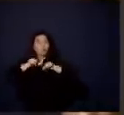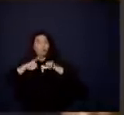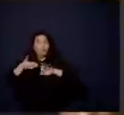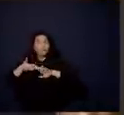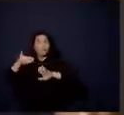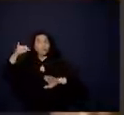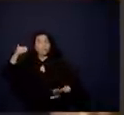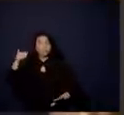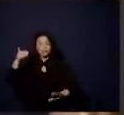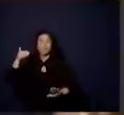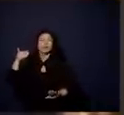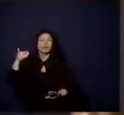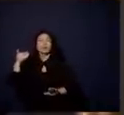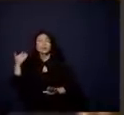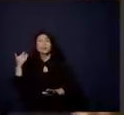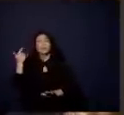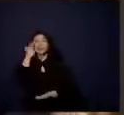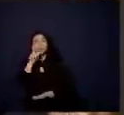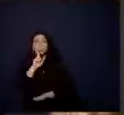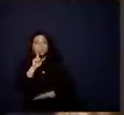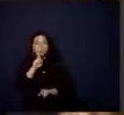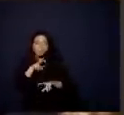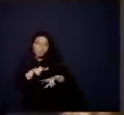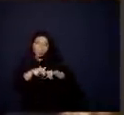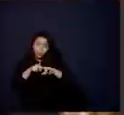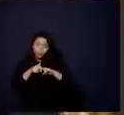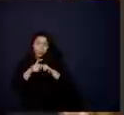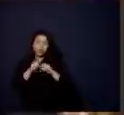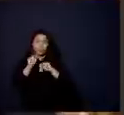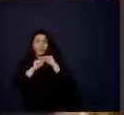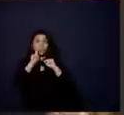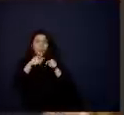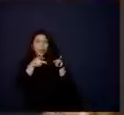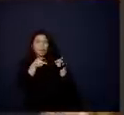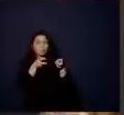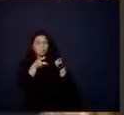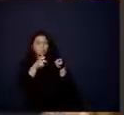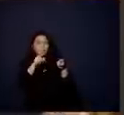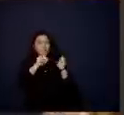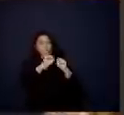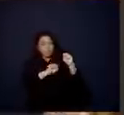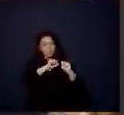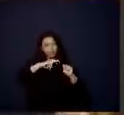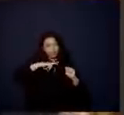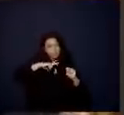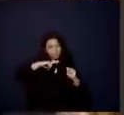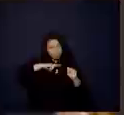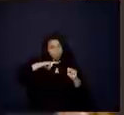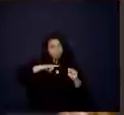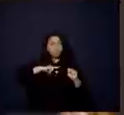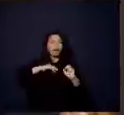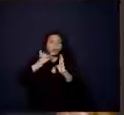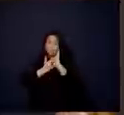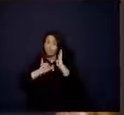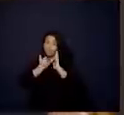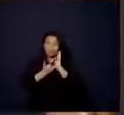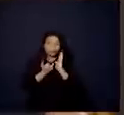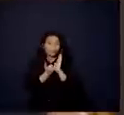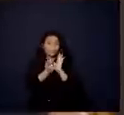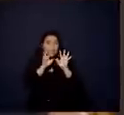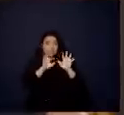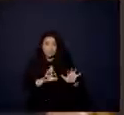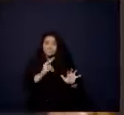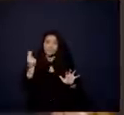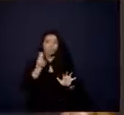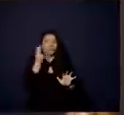no passado um dos motivos é a própria percepção do setor privado das empresas de que o sistema tributário do jeito que tá